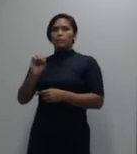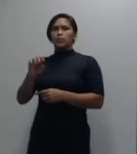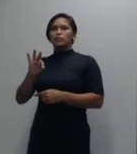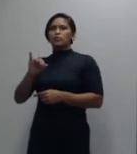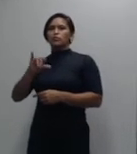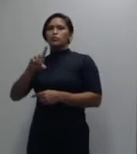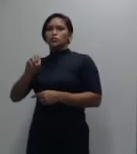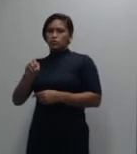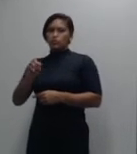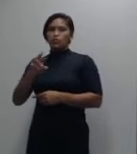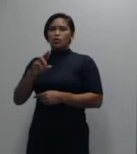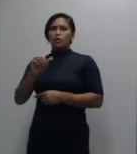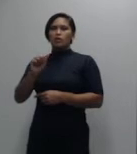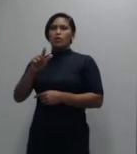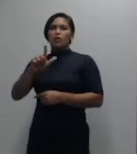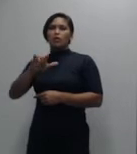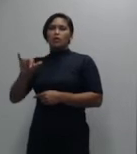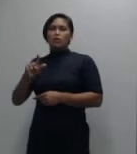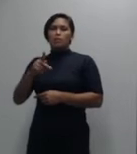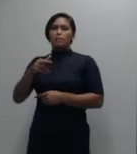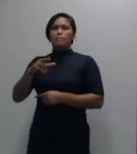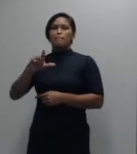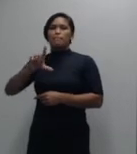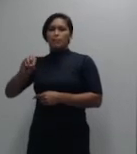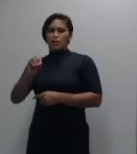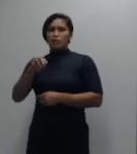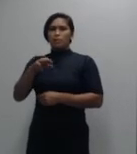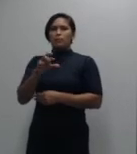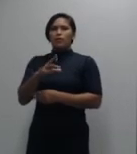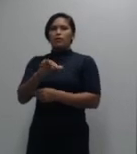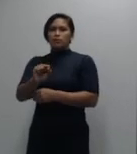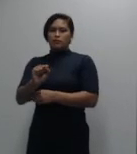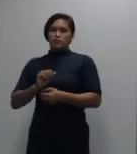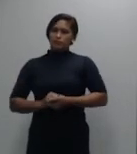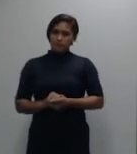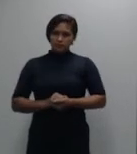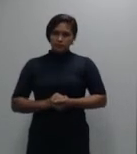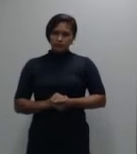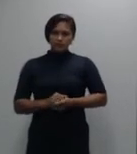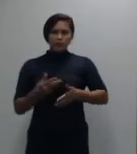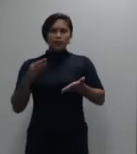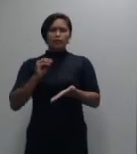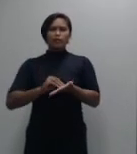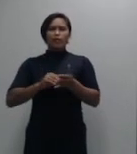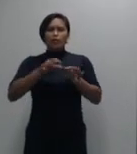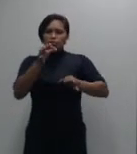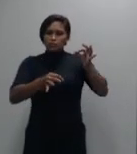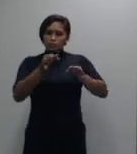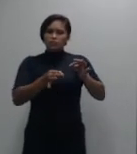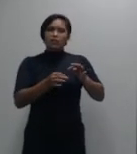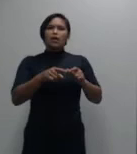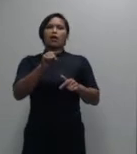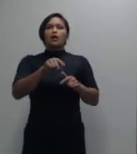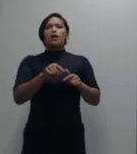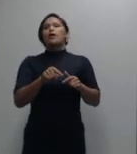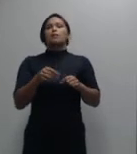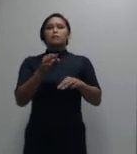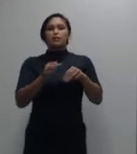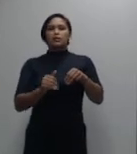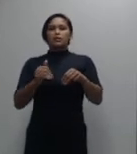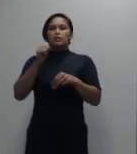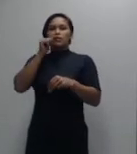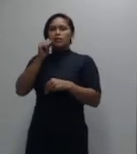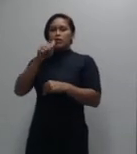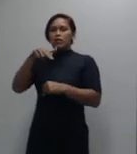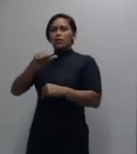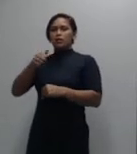a oração de Paulo de Tarso sanseverino e Maria Isabel gallotti ausente justificadamente a excelentíssima senhora ministra Nancy